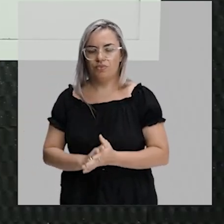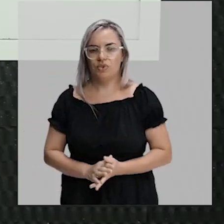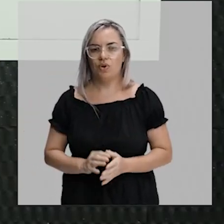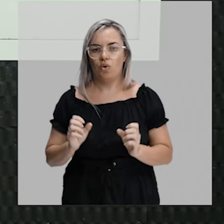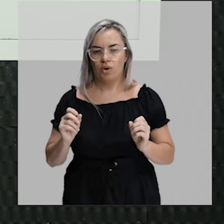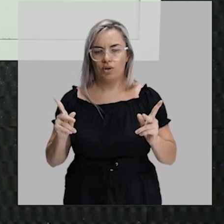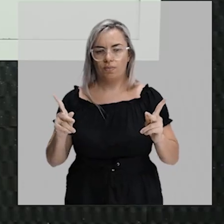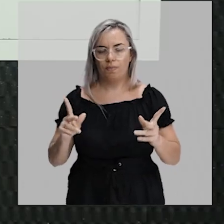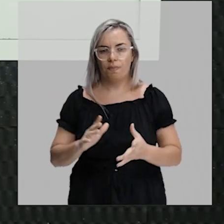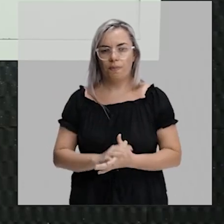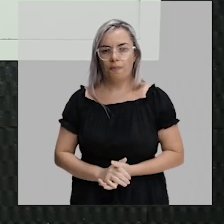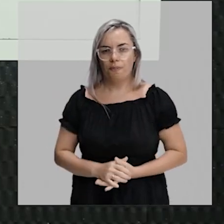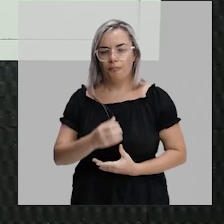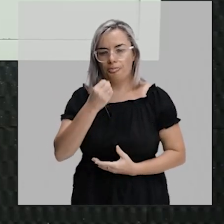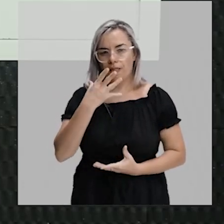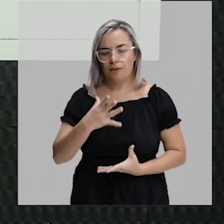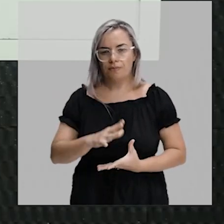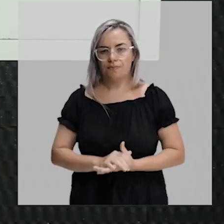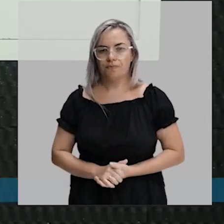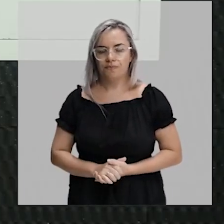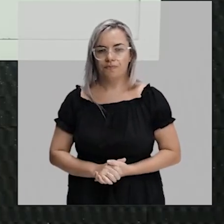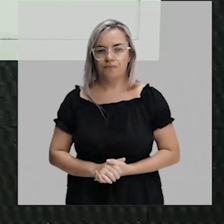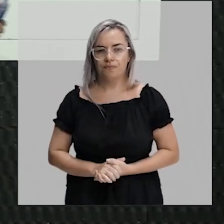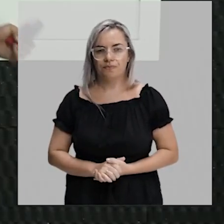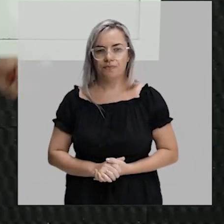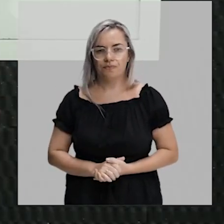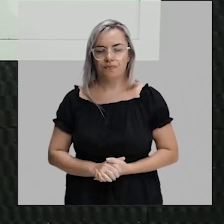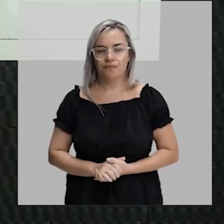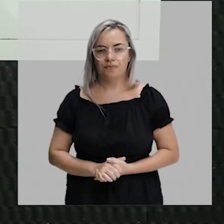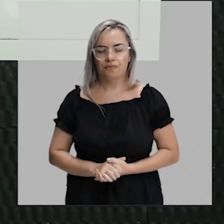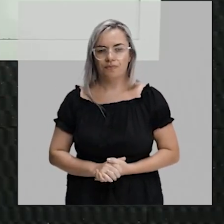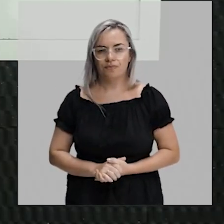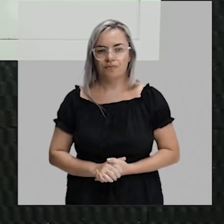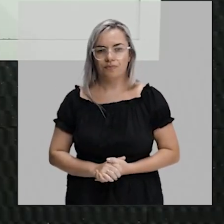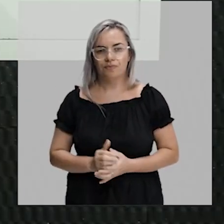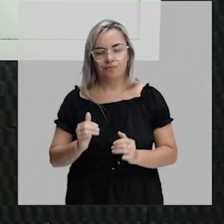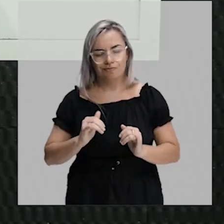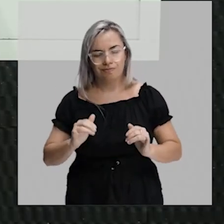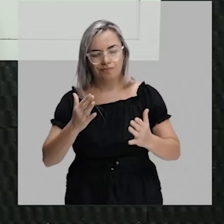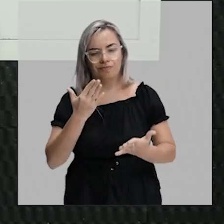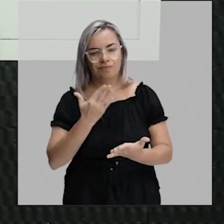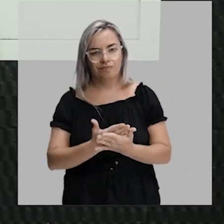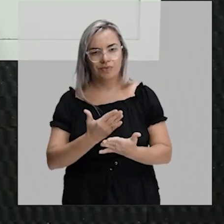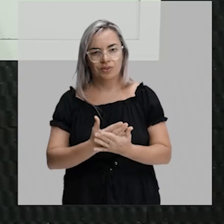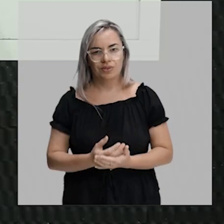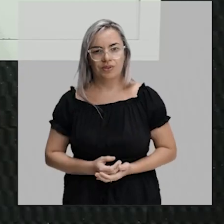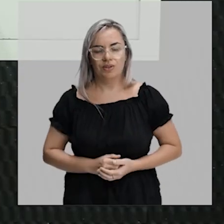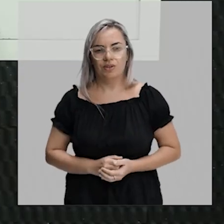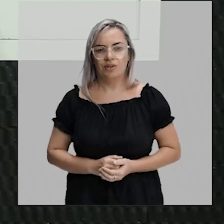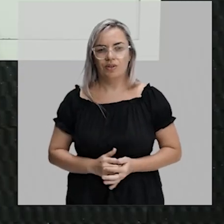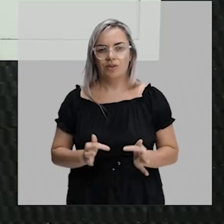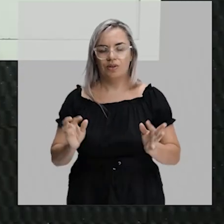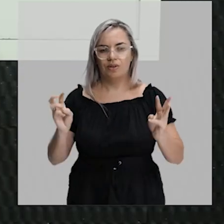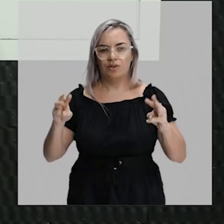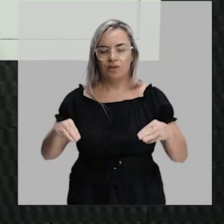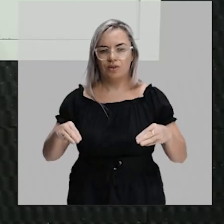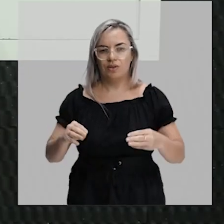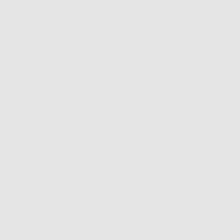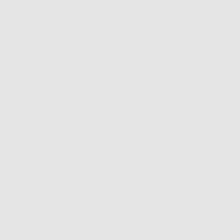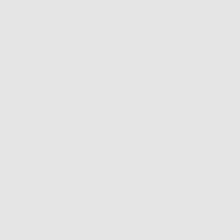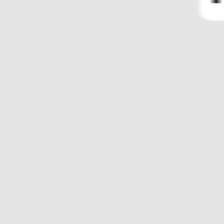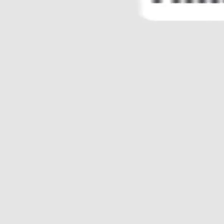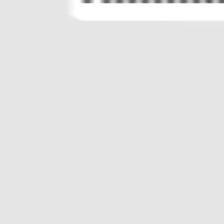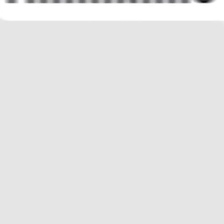Tá ok? Bom, então, com essas informações, nós finalizamos a aula de hoje e até a próxima.